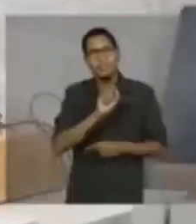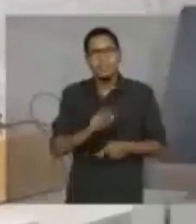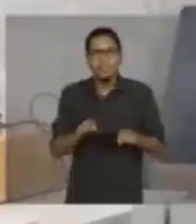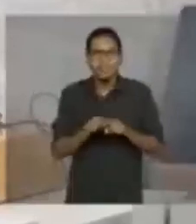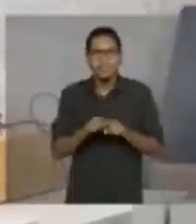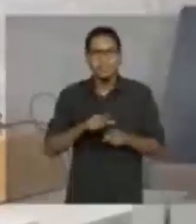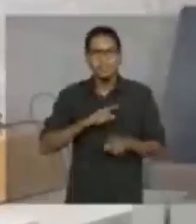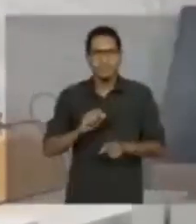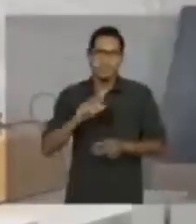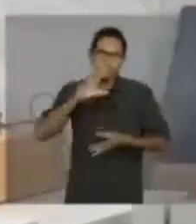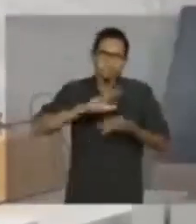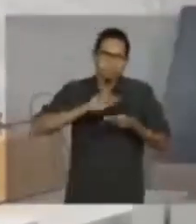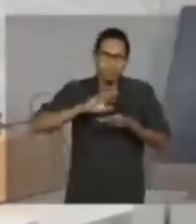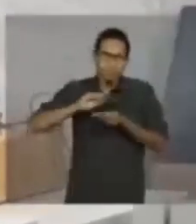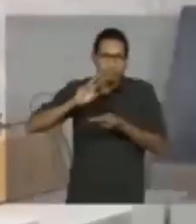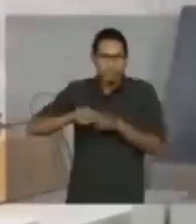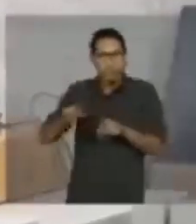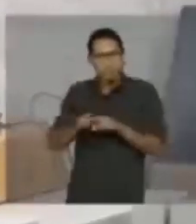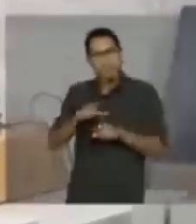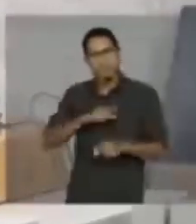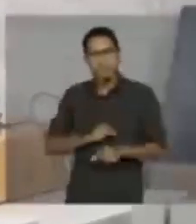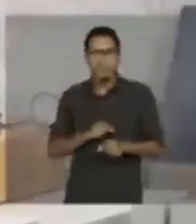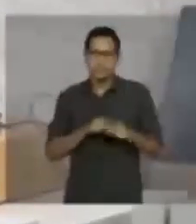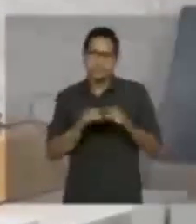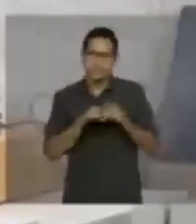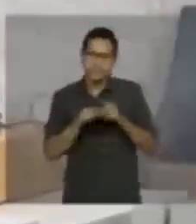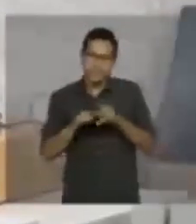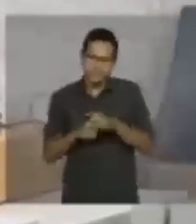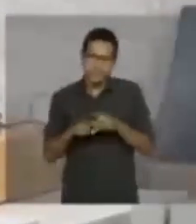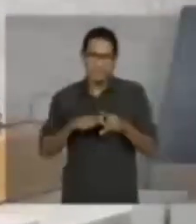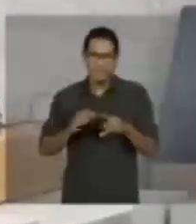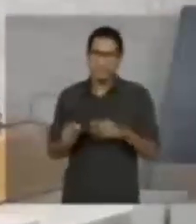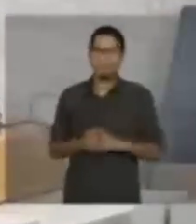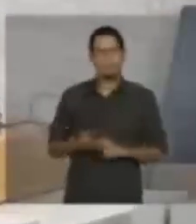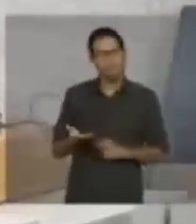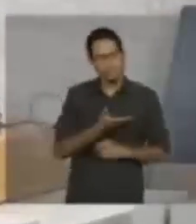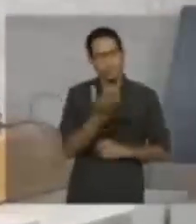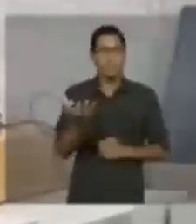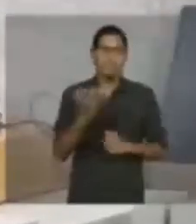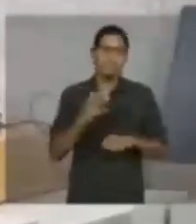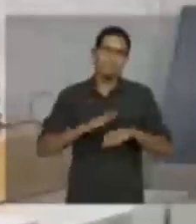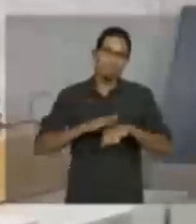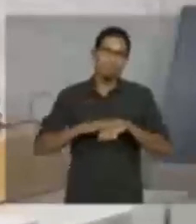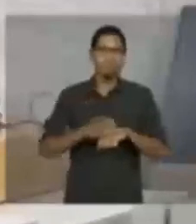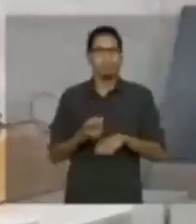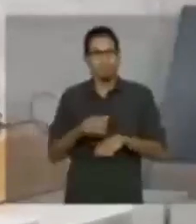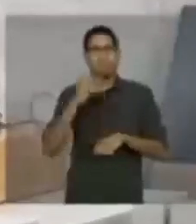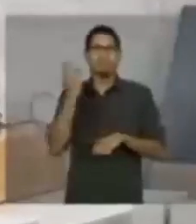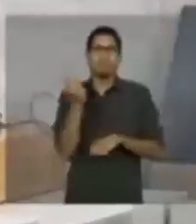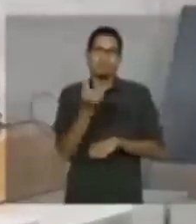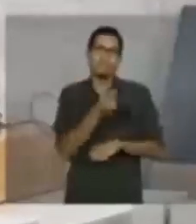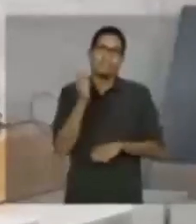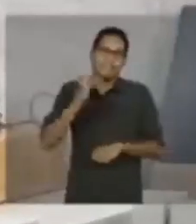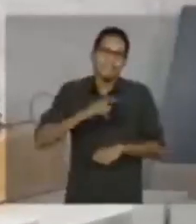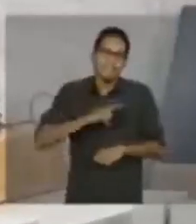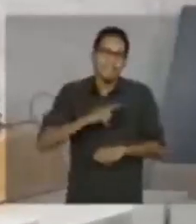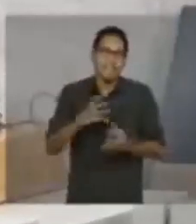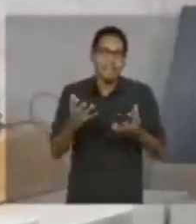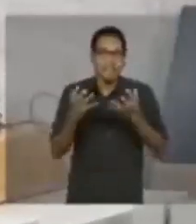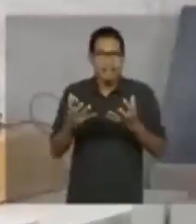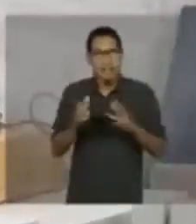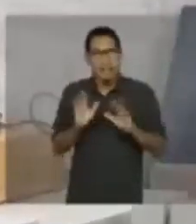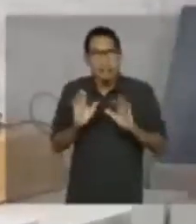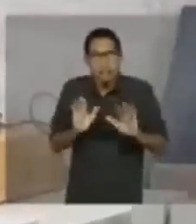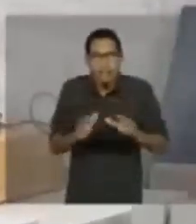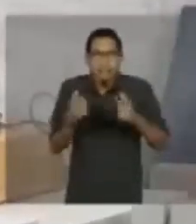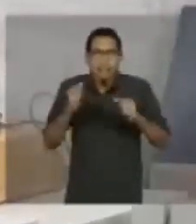então, resumo, né? 3 grandes linhas. Sim, todos queremos mais dinheiro para muitas coisas. A gente precisa analisar